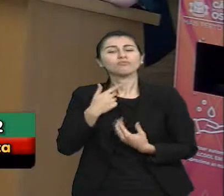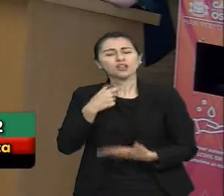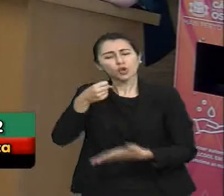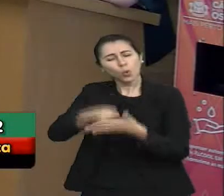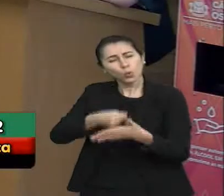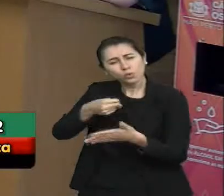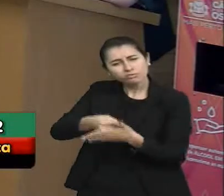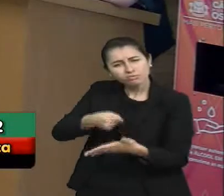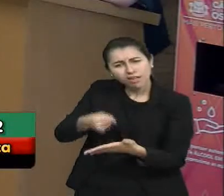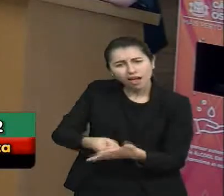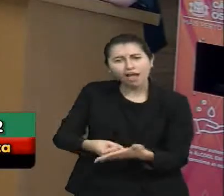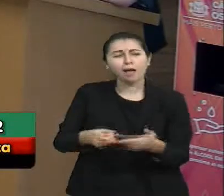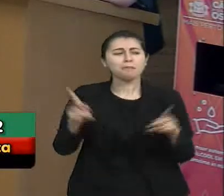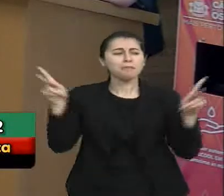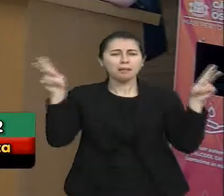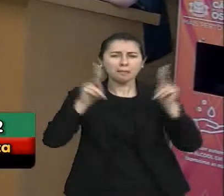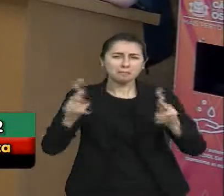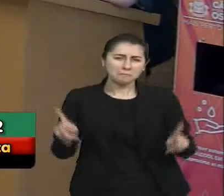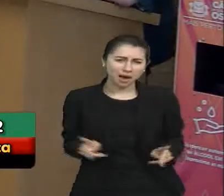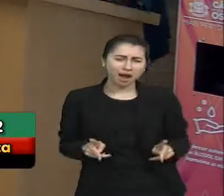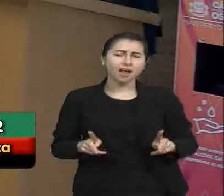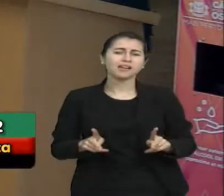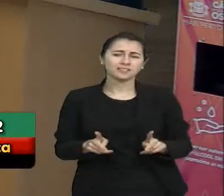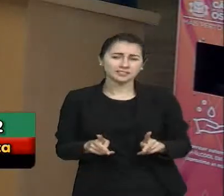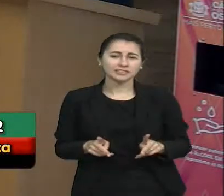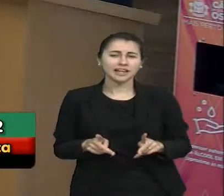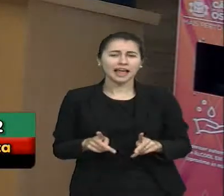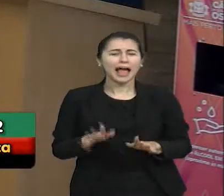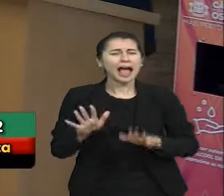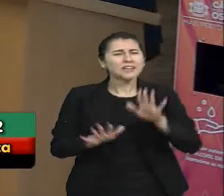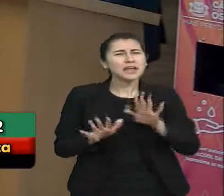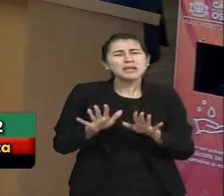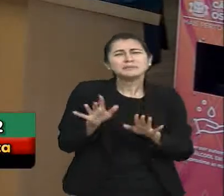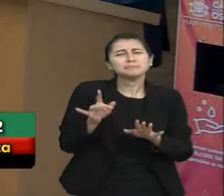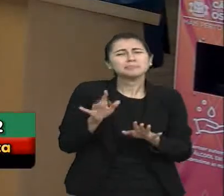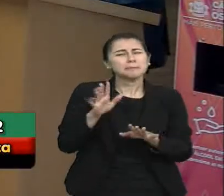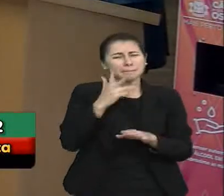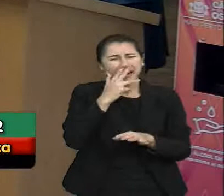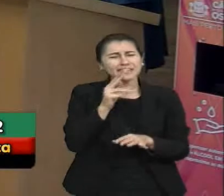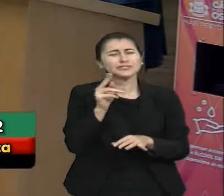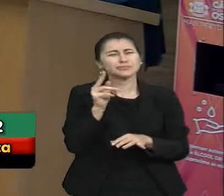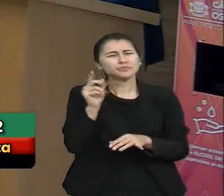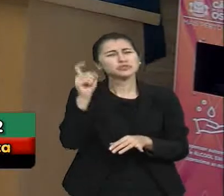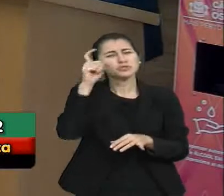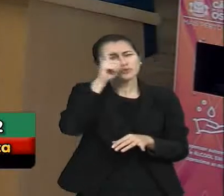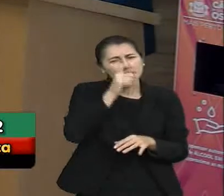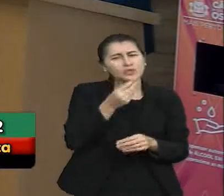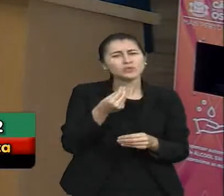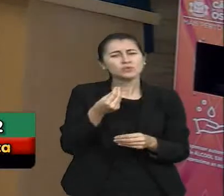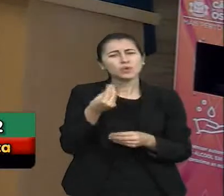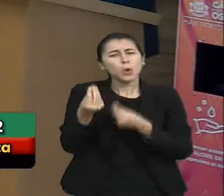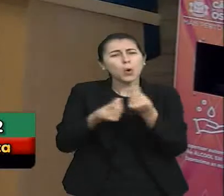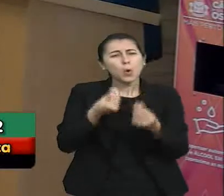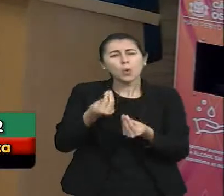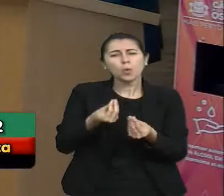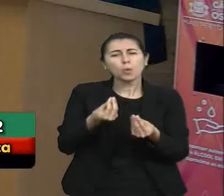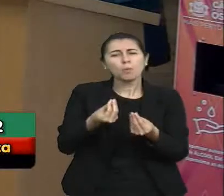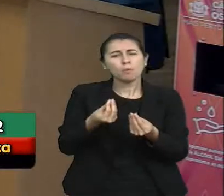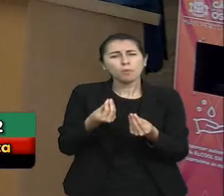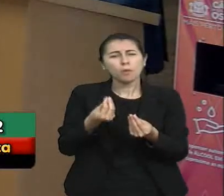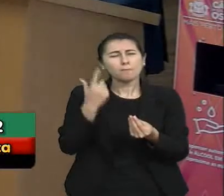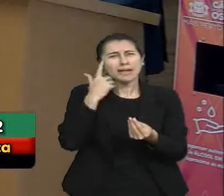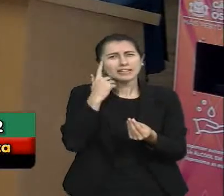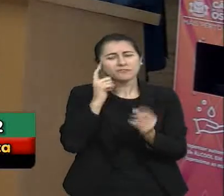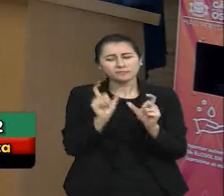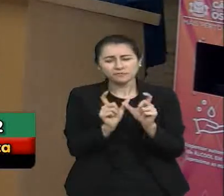a luta pela paz. Às vezes fica até mesmo difícil de colocar numa mesma frase a